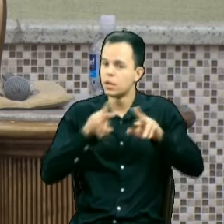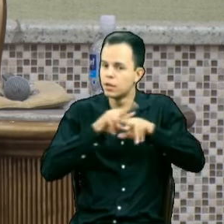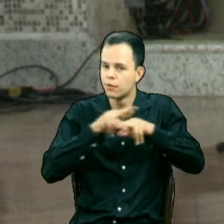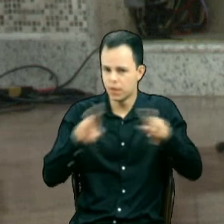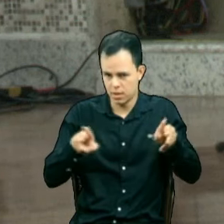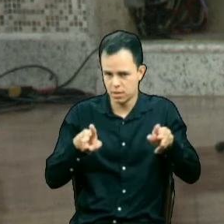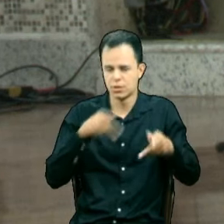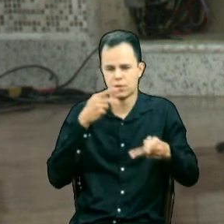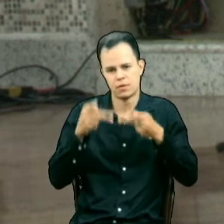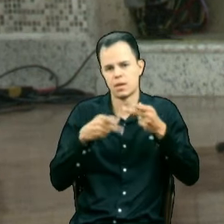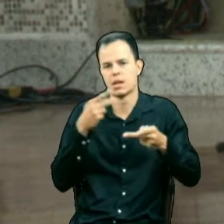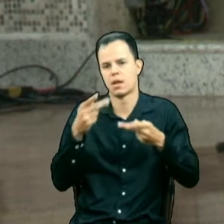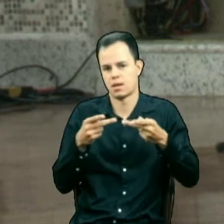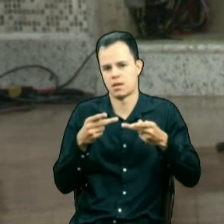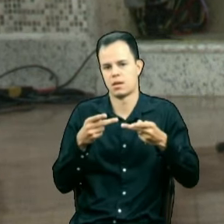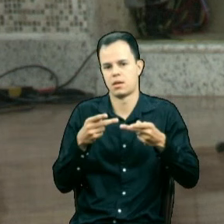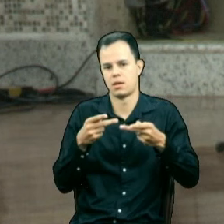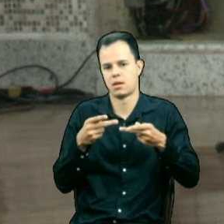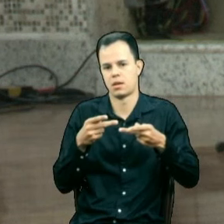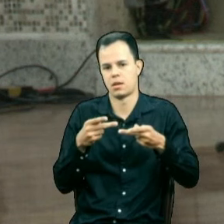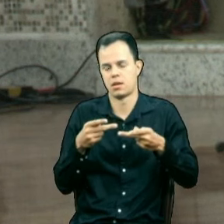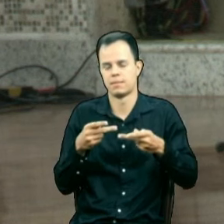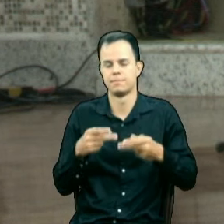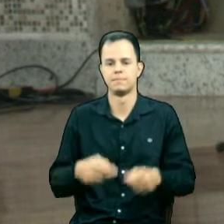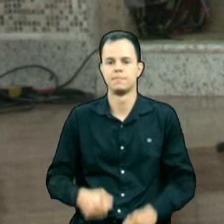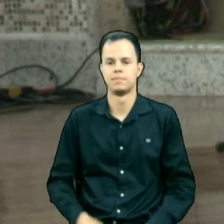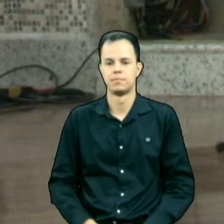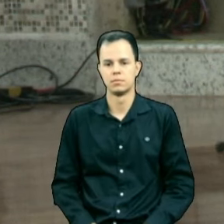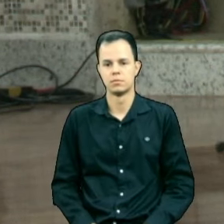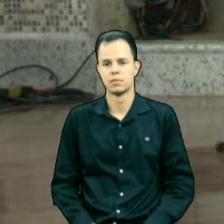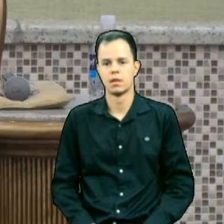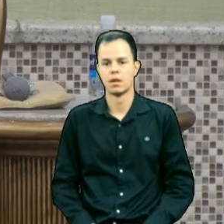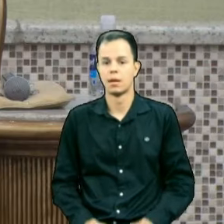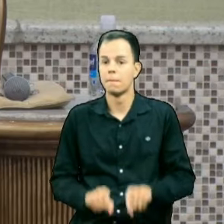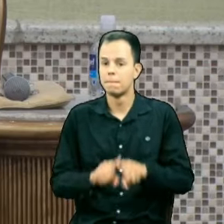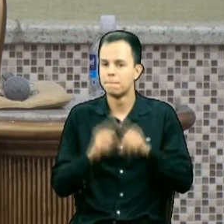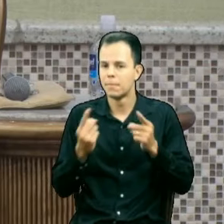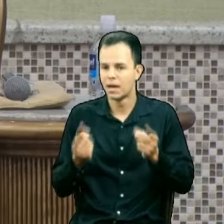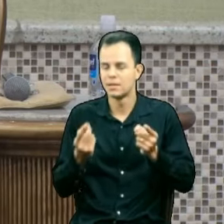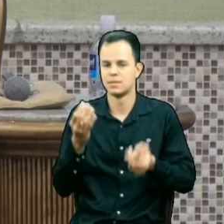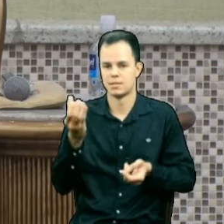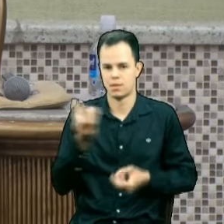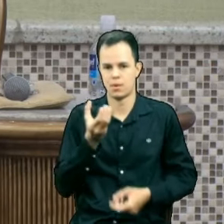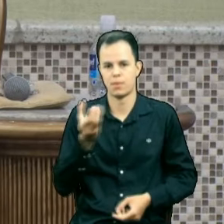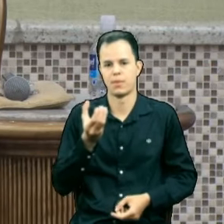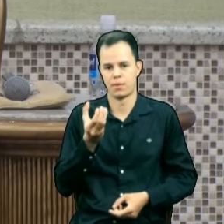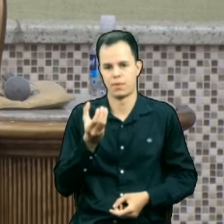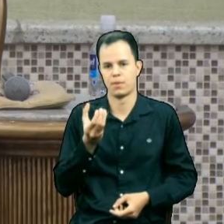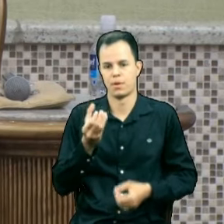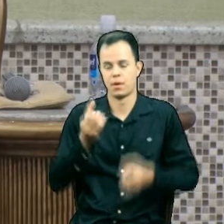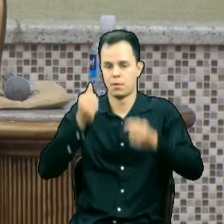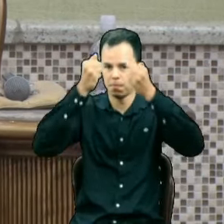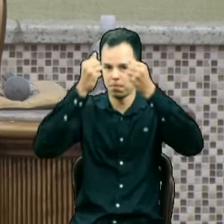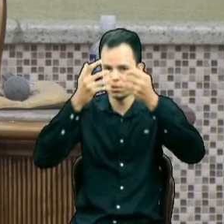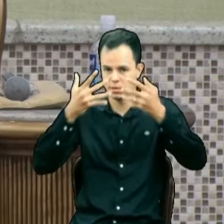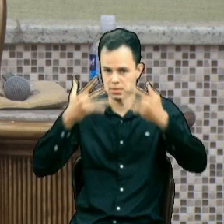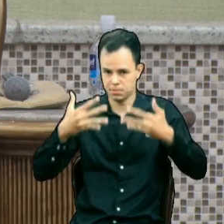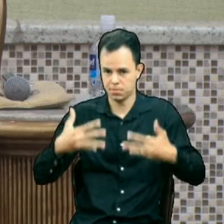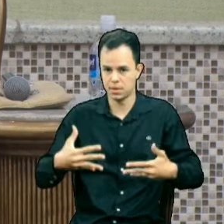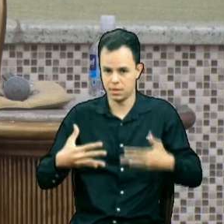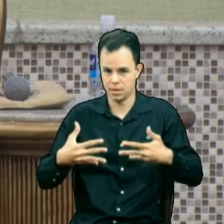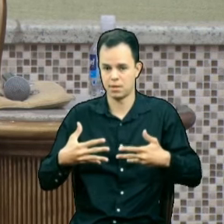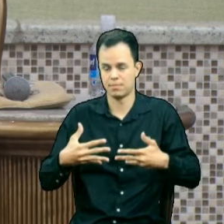falar não é a sua mensagem original Ah mas eu quero tirar aqui algumas lições para aplicar em nossa